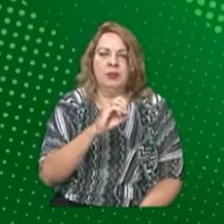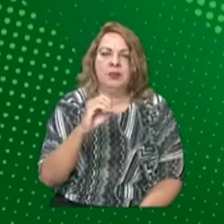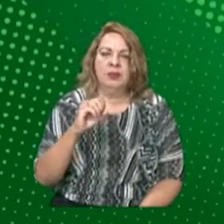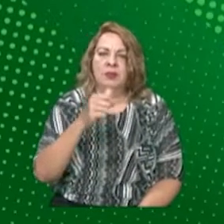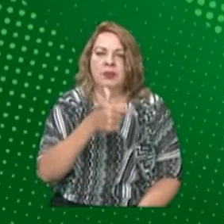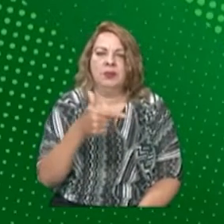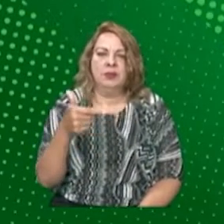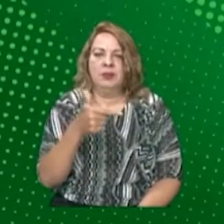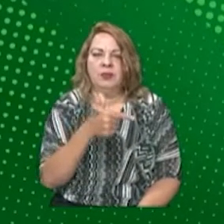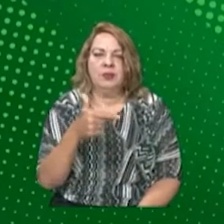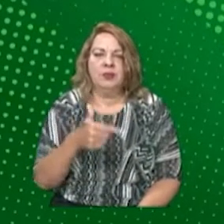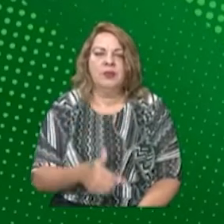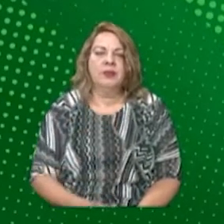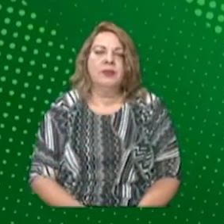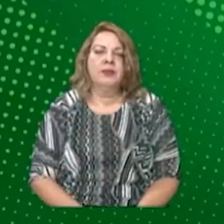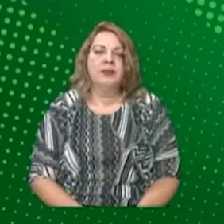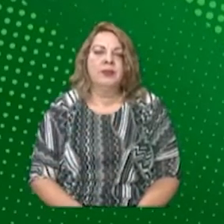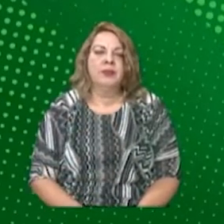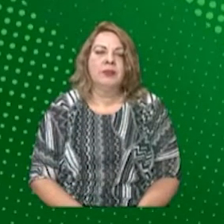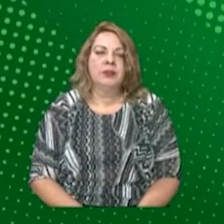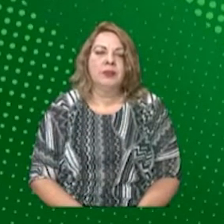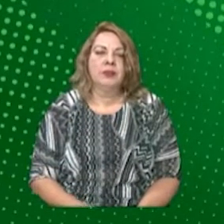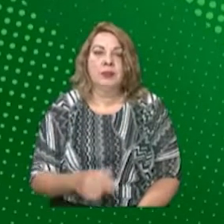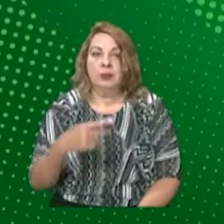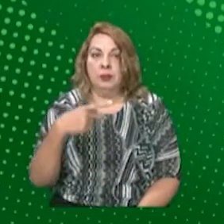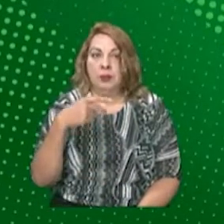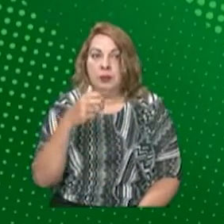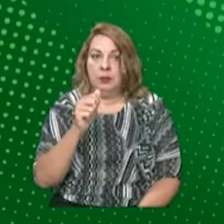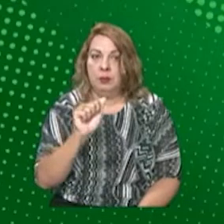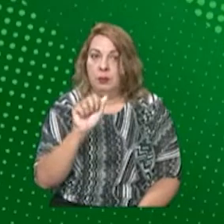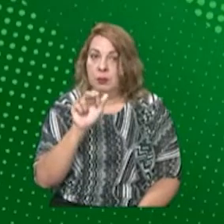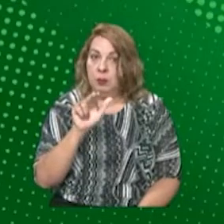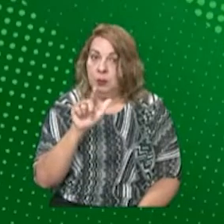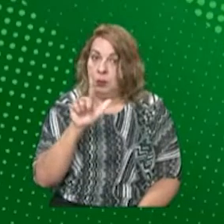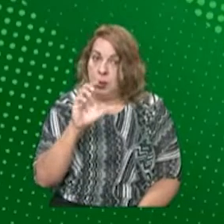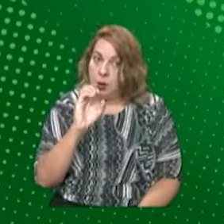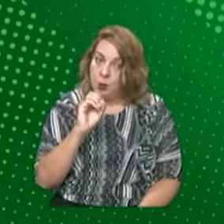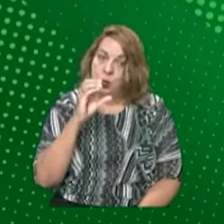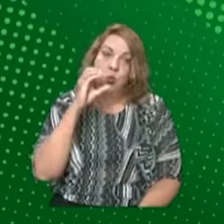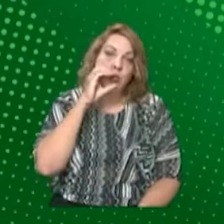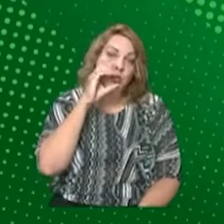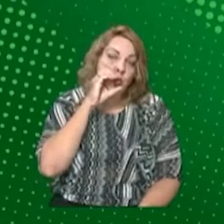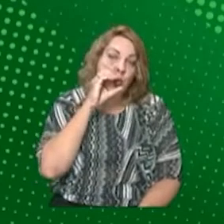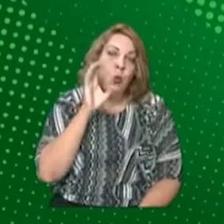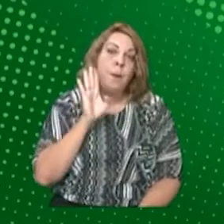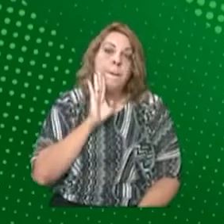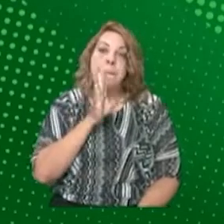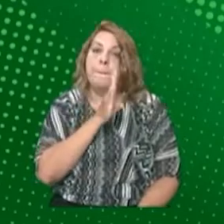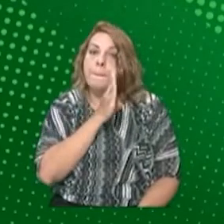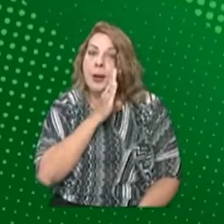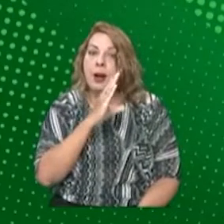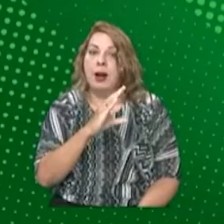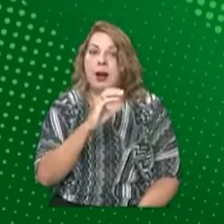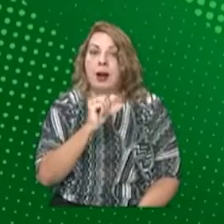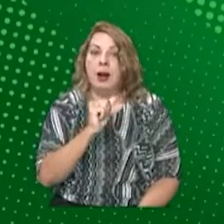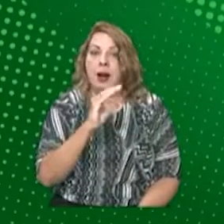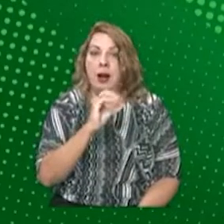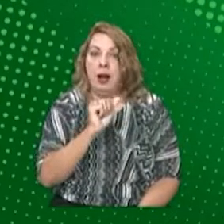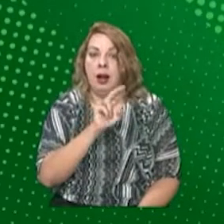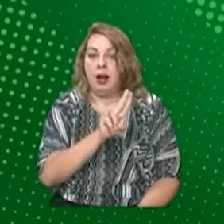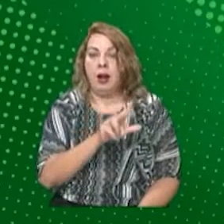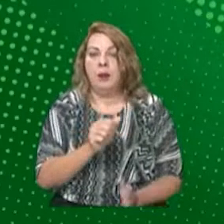180022, 180022, numeração do Paulo, de lá de Socorro, adquiriu no Bar do Cacau, Regional Socorro 1.